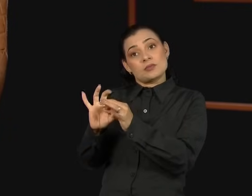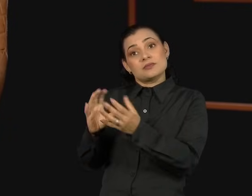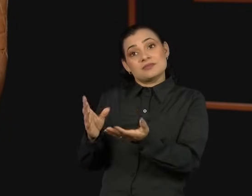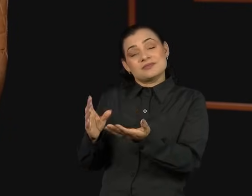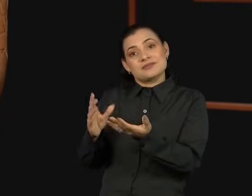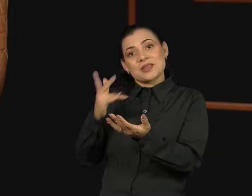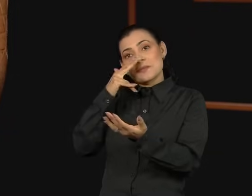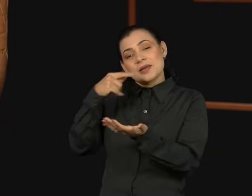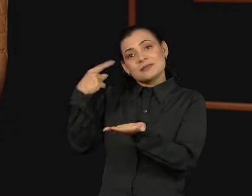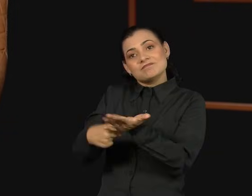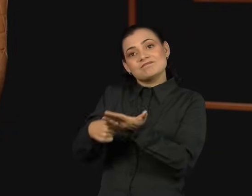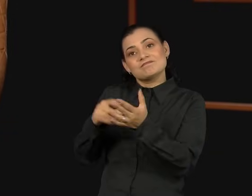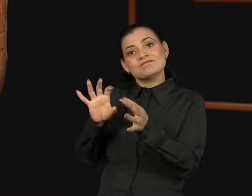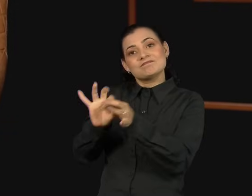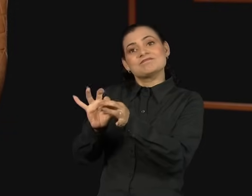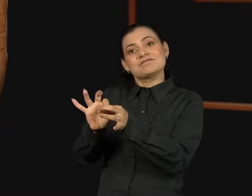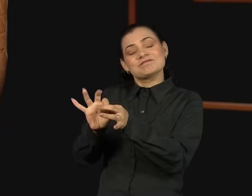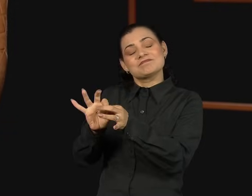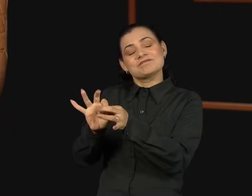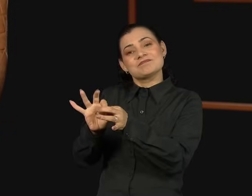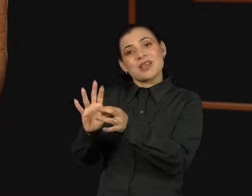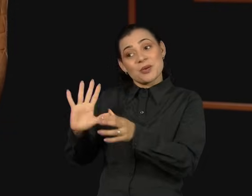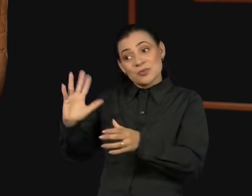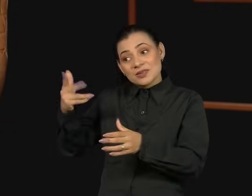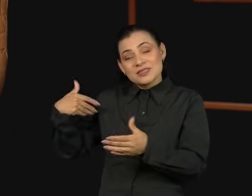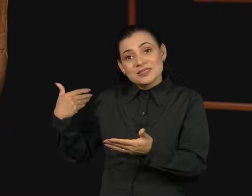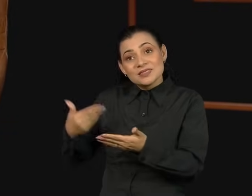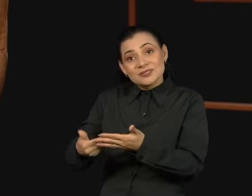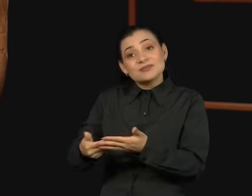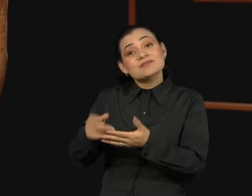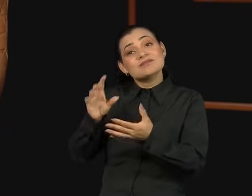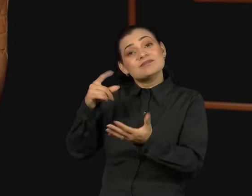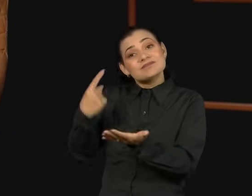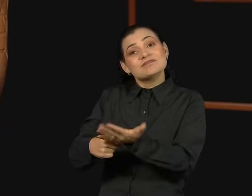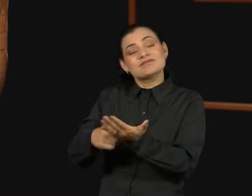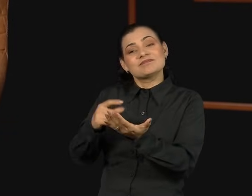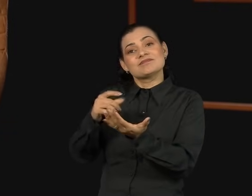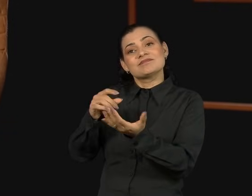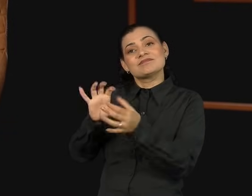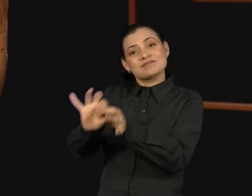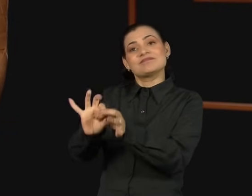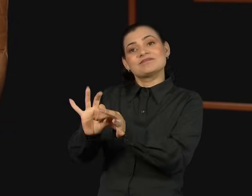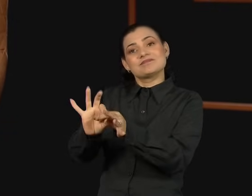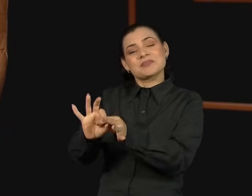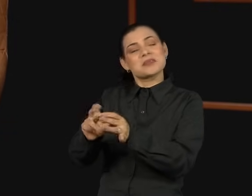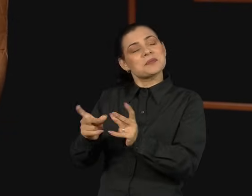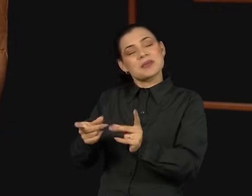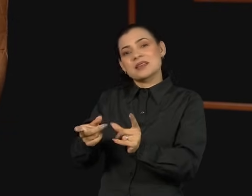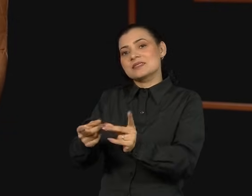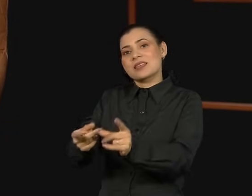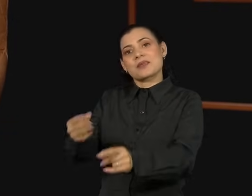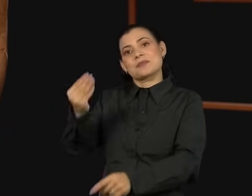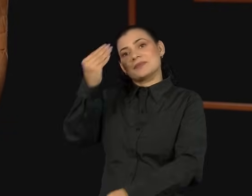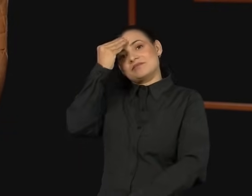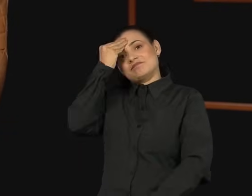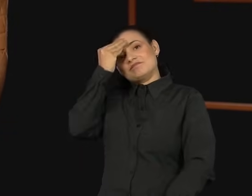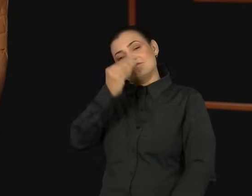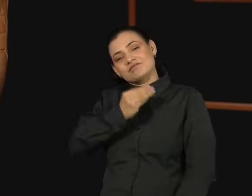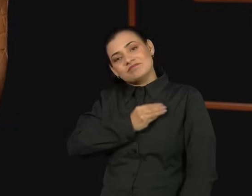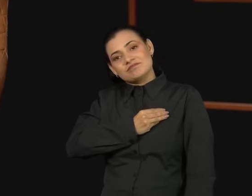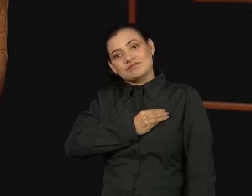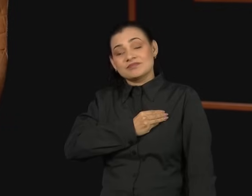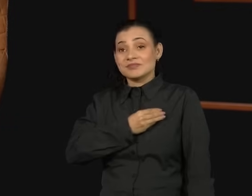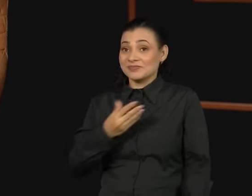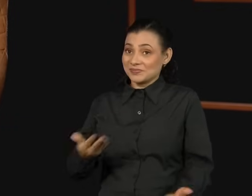ela dissesse, né? Isso que nos aconteceu, alguma coisa que permanece, não é?